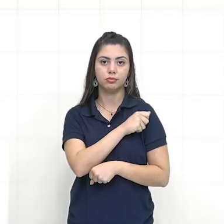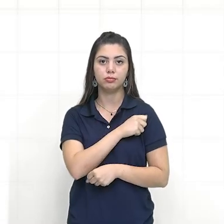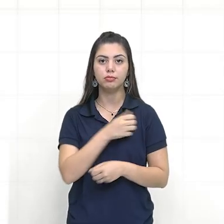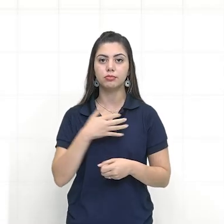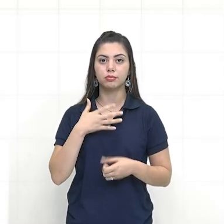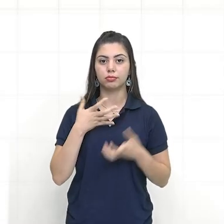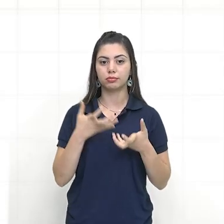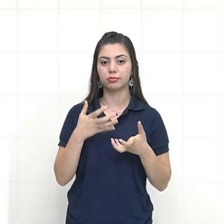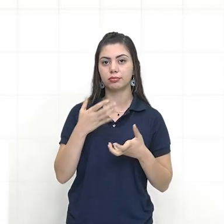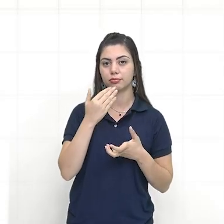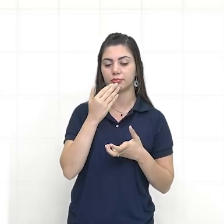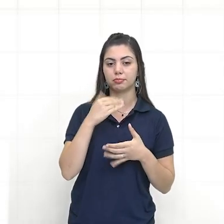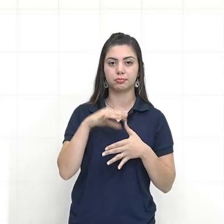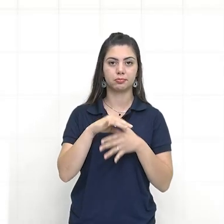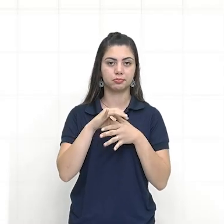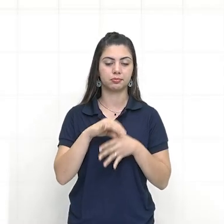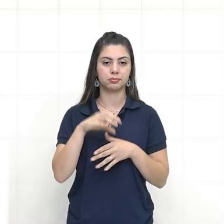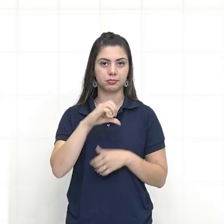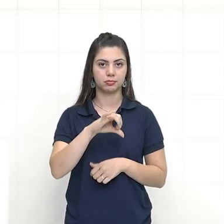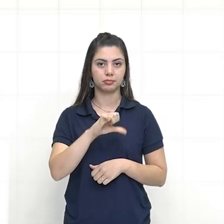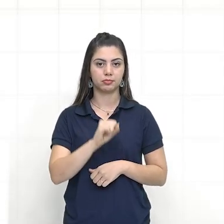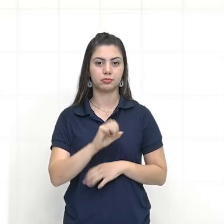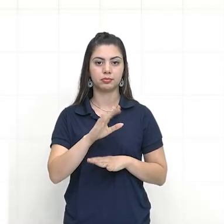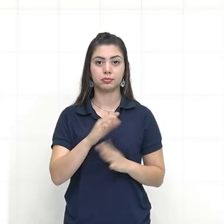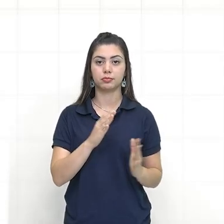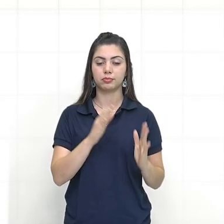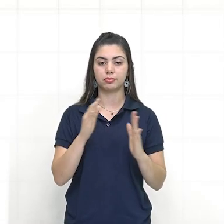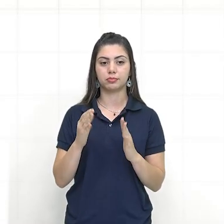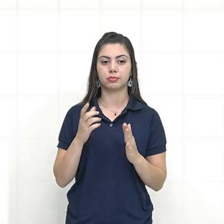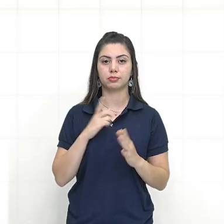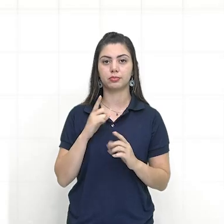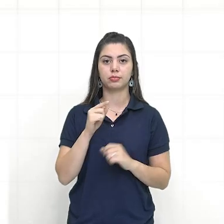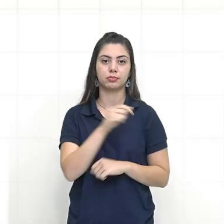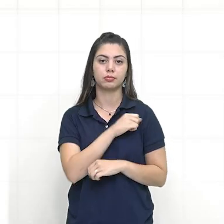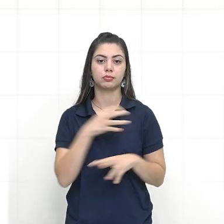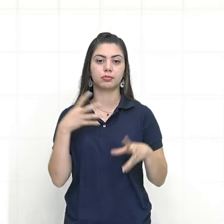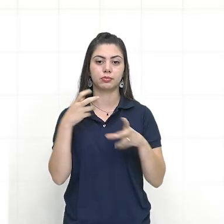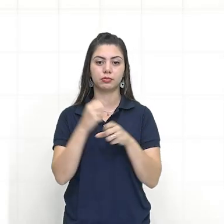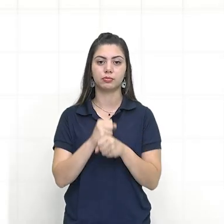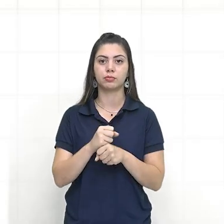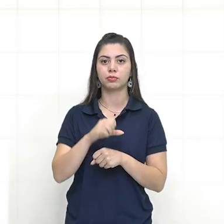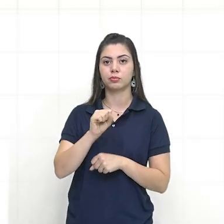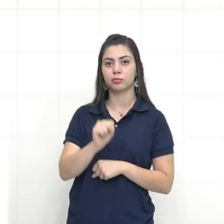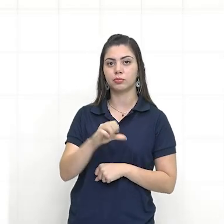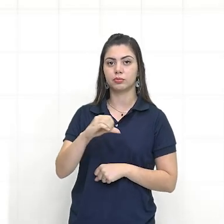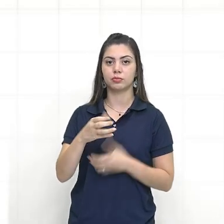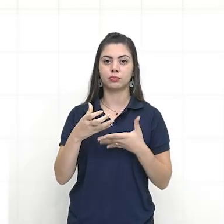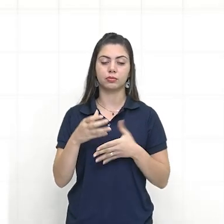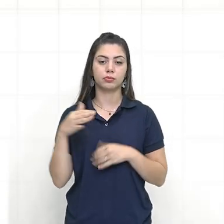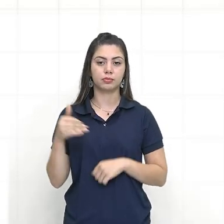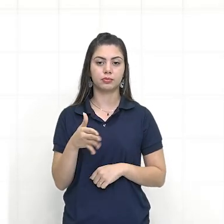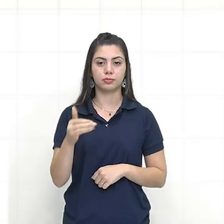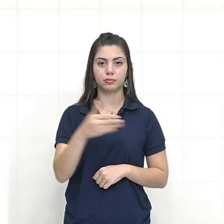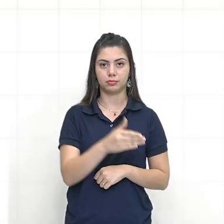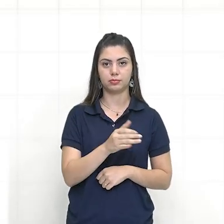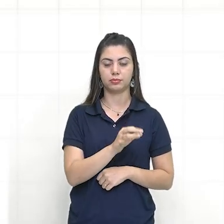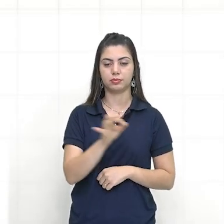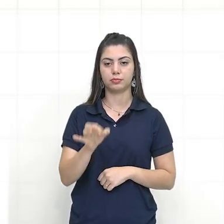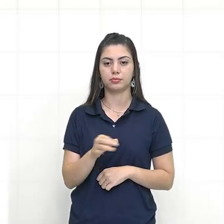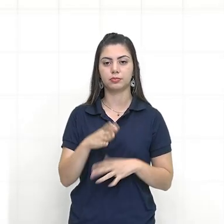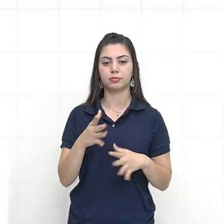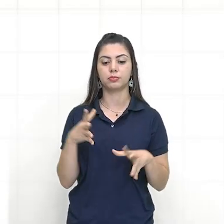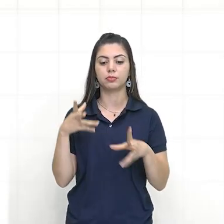preferem carne, 98. O total de alunos que preferem peixe, 89. O total, né,